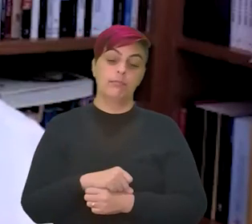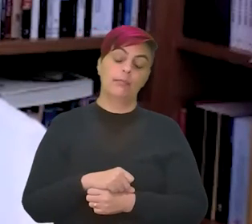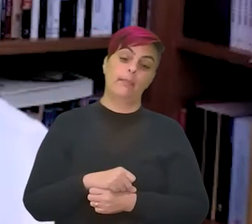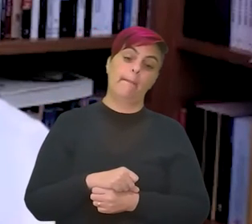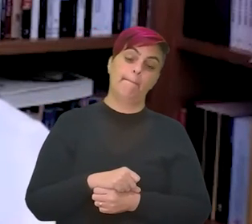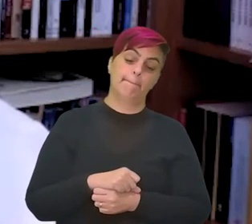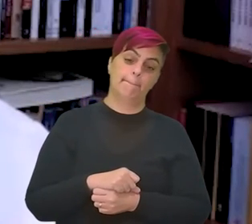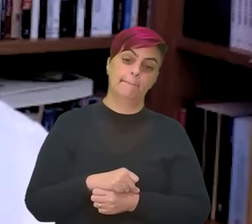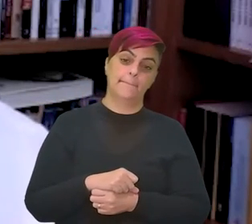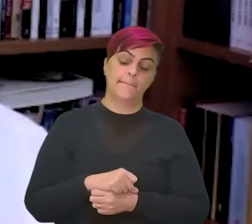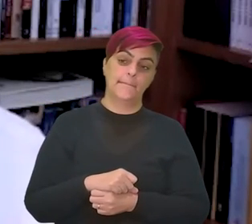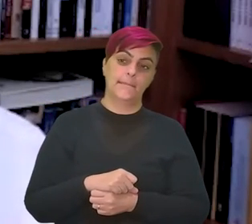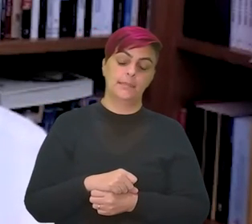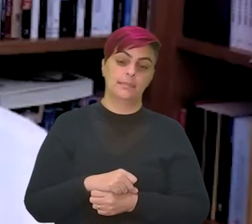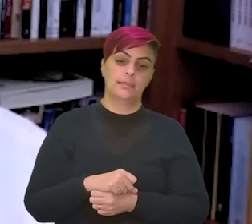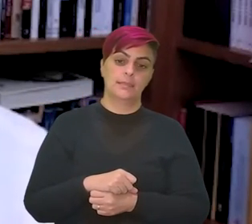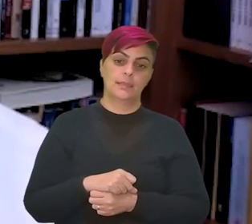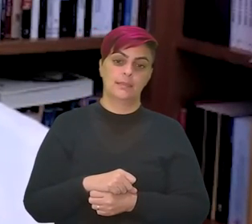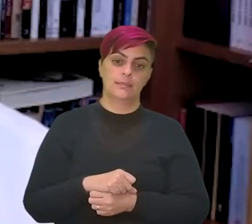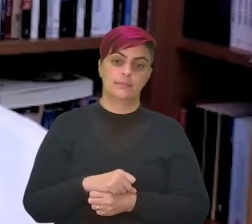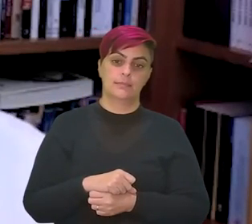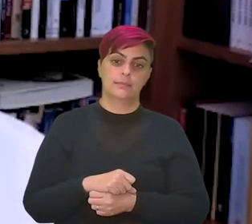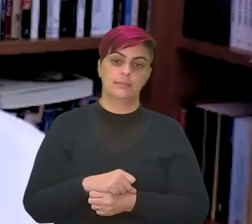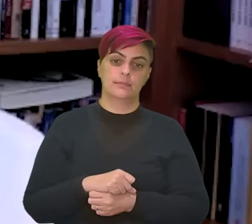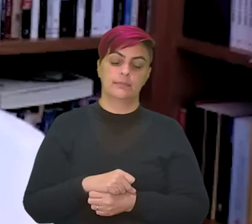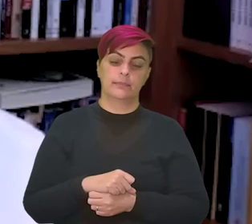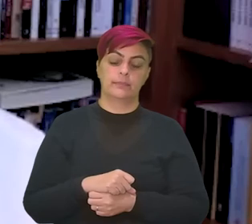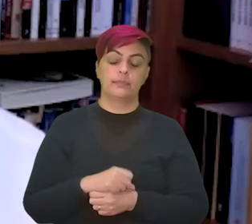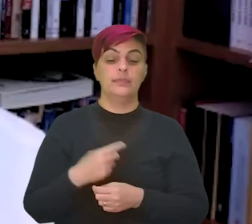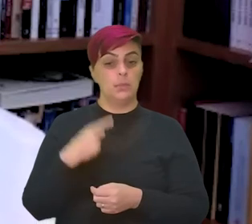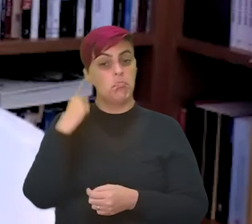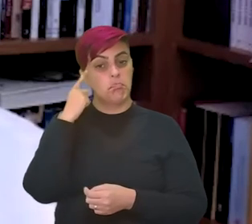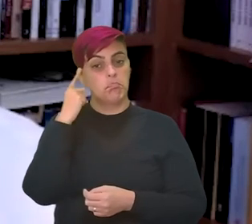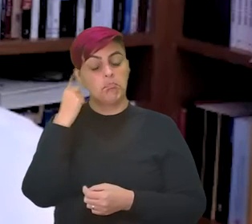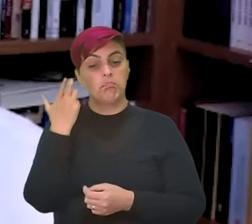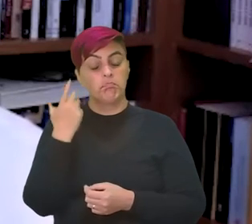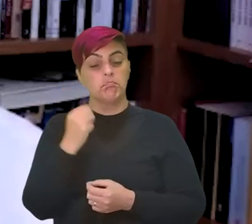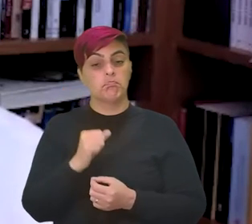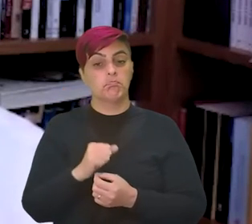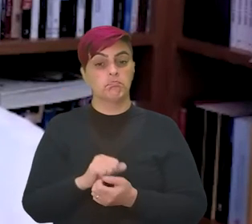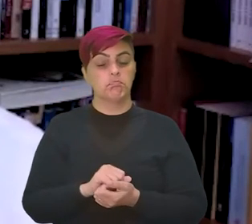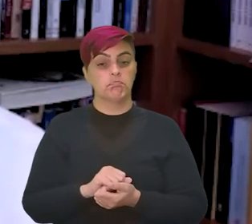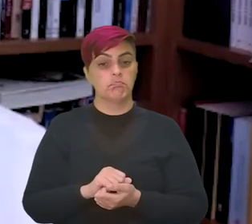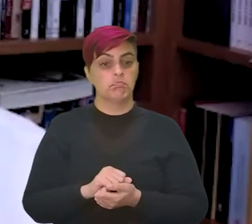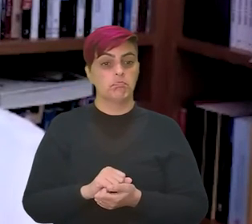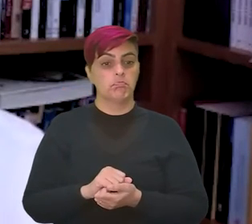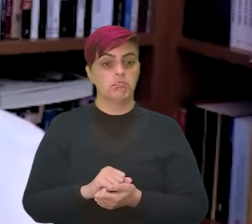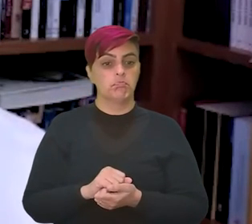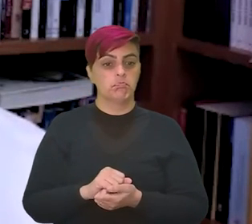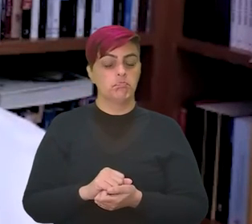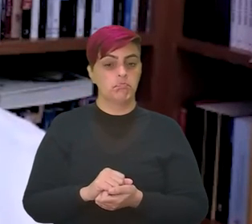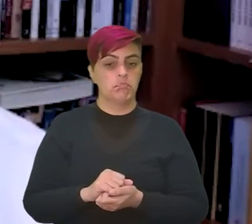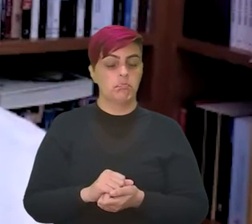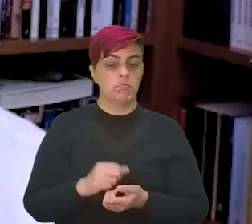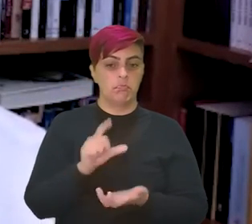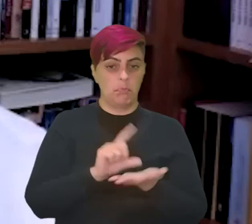importante quanto a descoberta dos buracos negros. Né? Eu acho que essa é uma